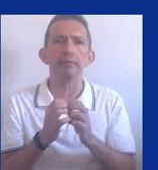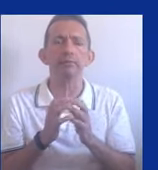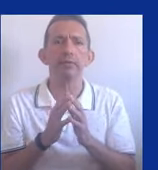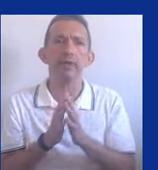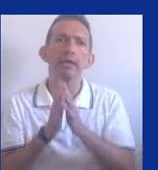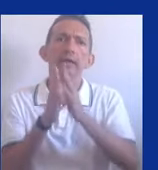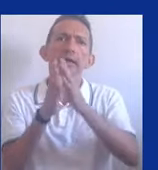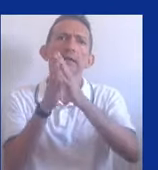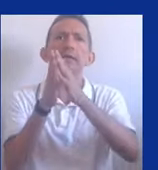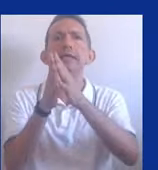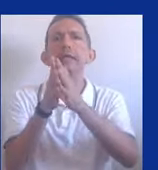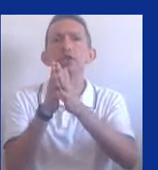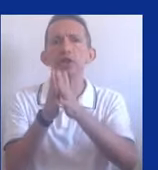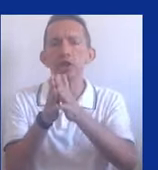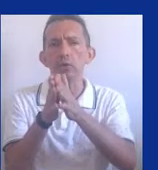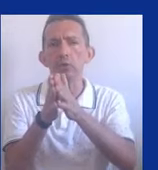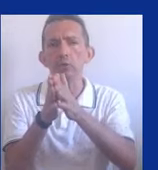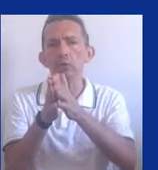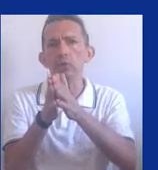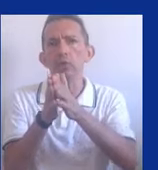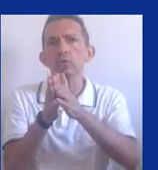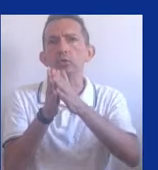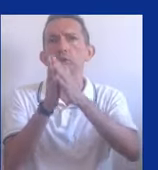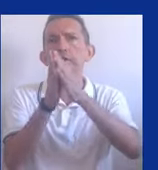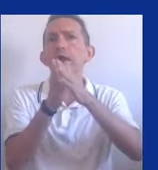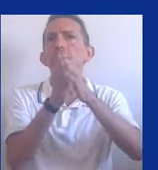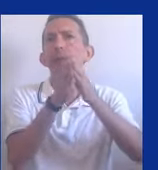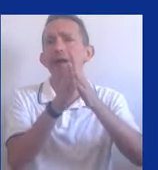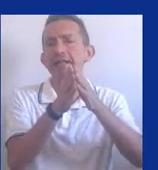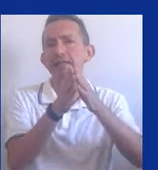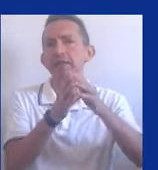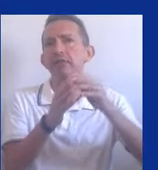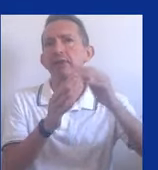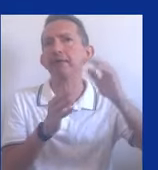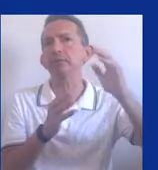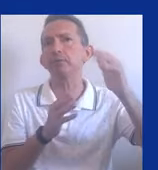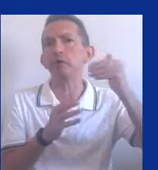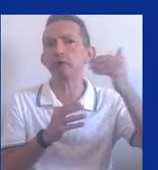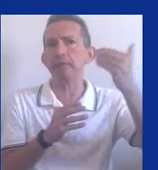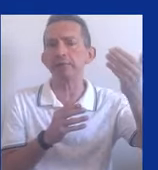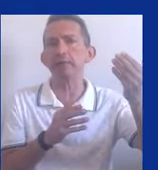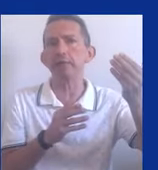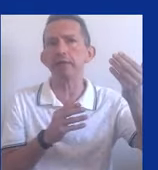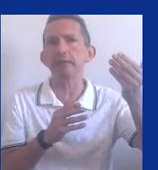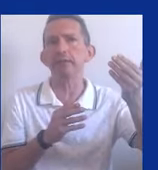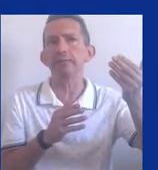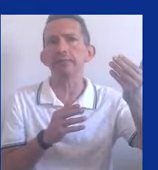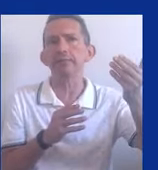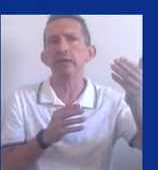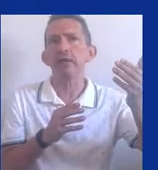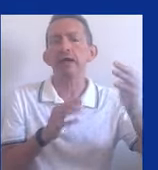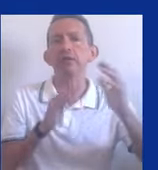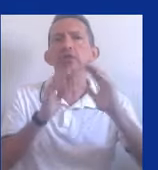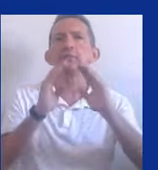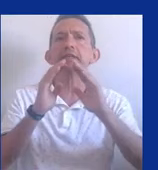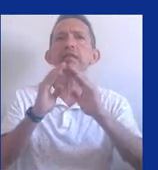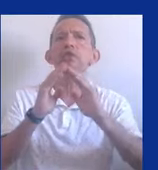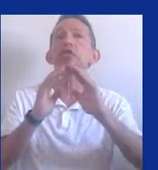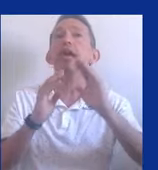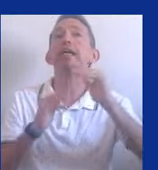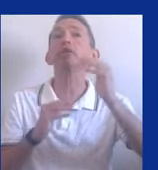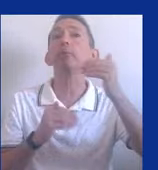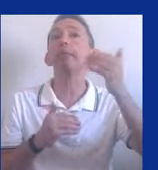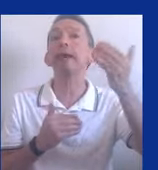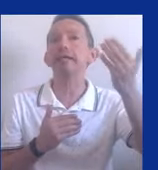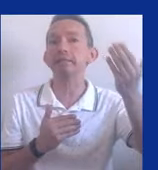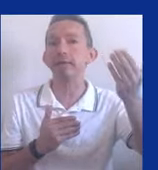célula, tá? Então essa região do hialoplasma, que fica mais próximo da membrana, a gente chama essa região